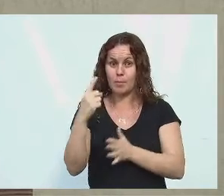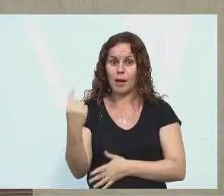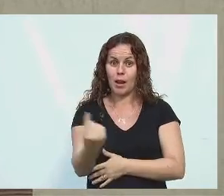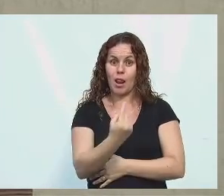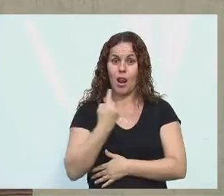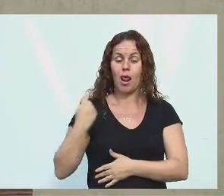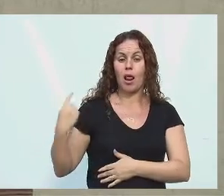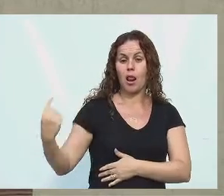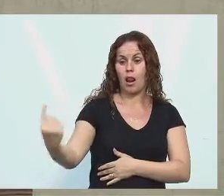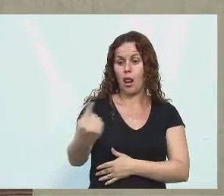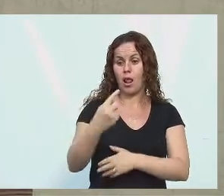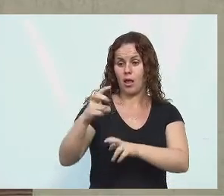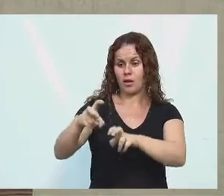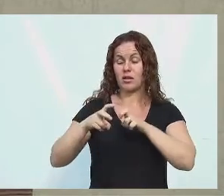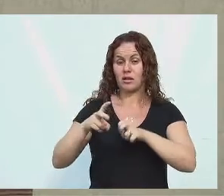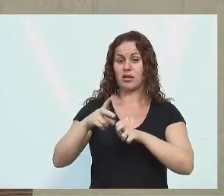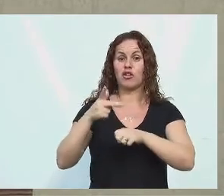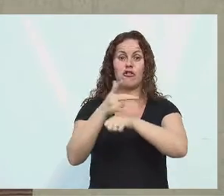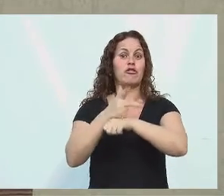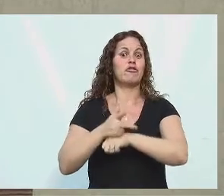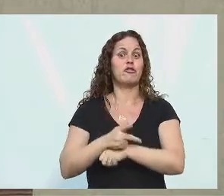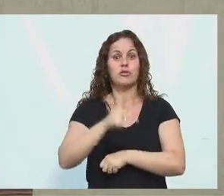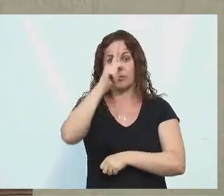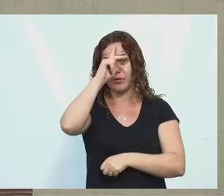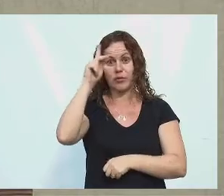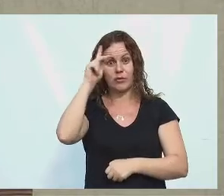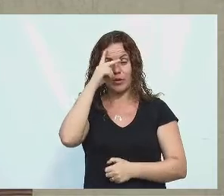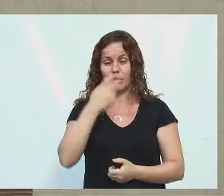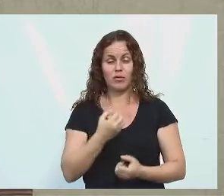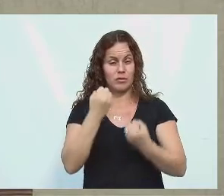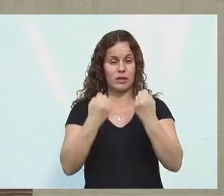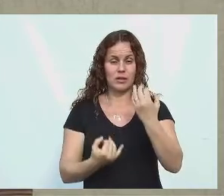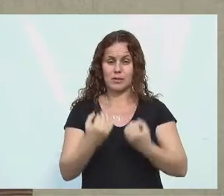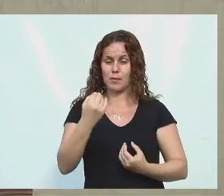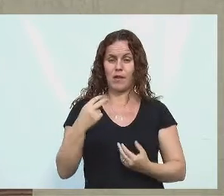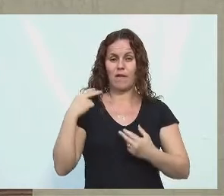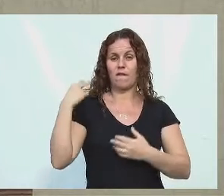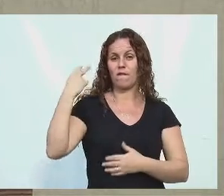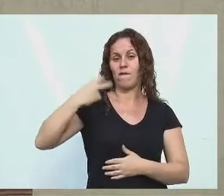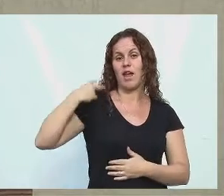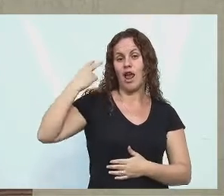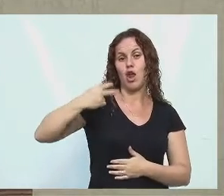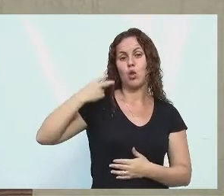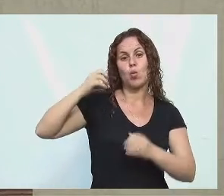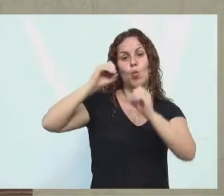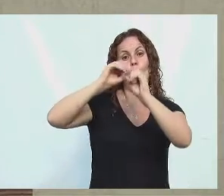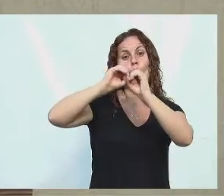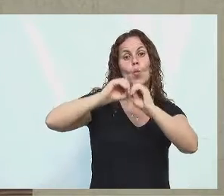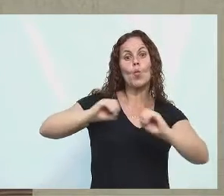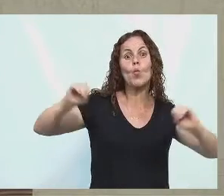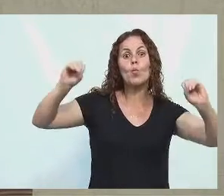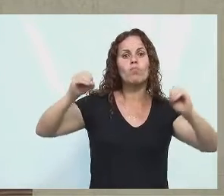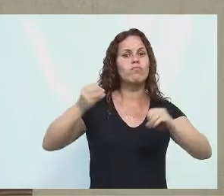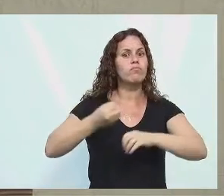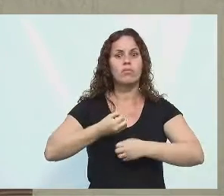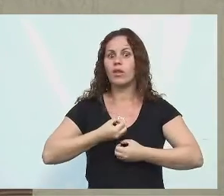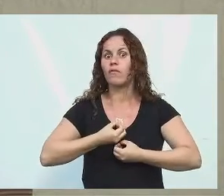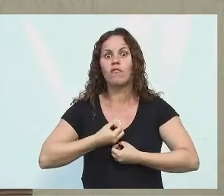E o vídeo do senhor prefeito, em momento que não é citado os vereadores. Por que será? Estranho, vereador